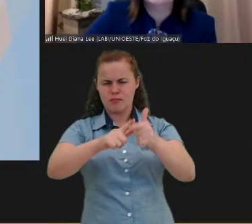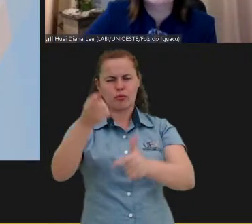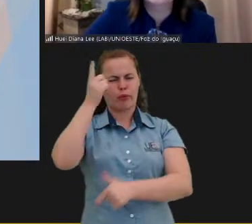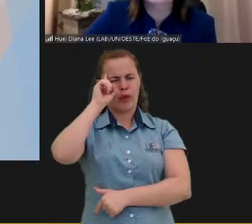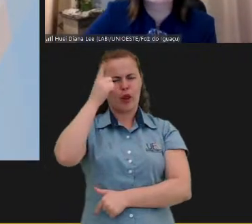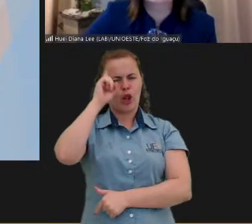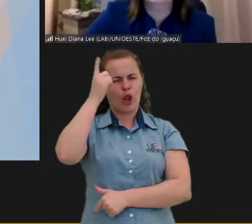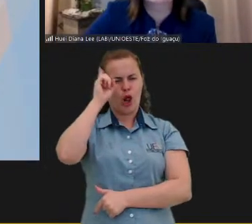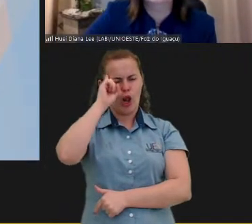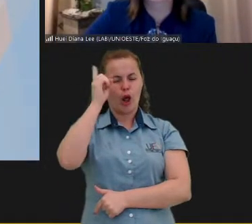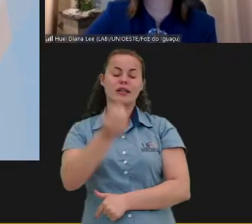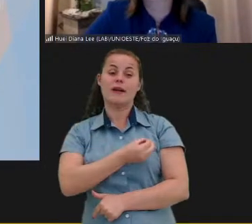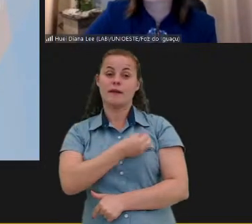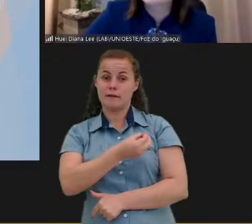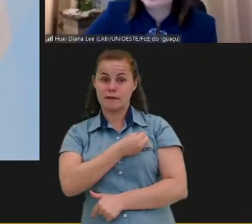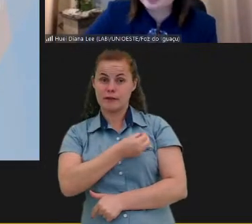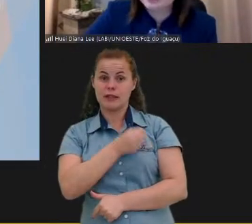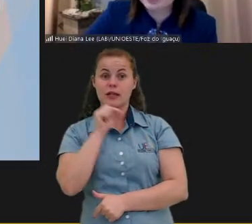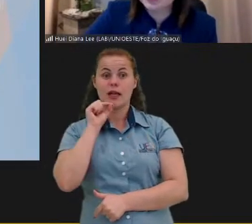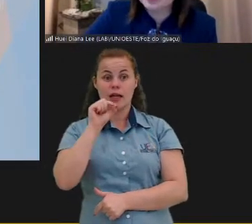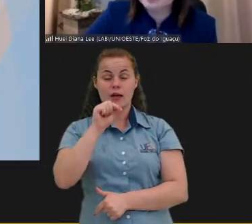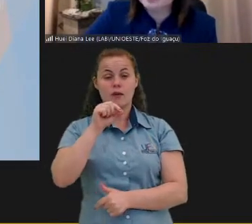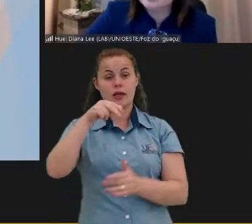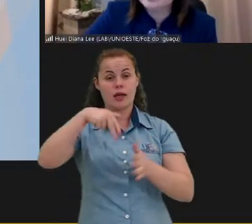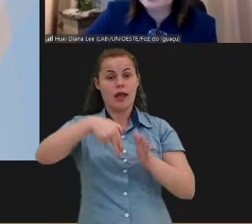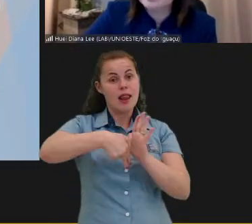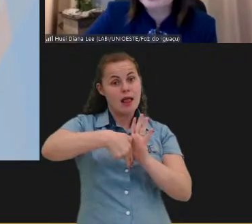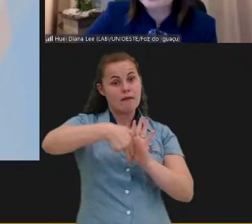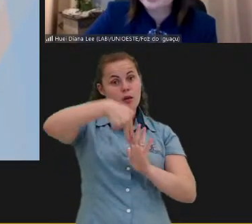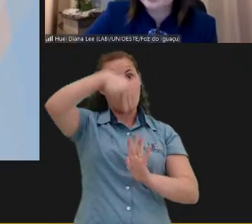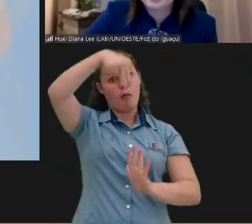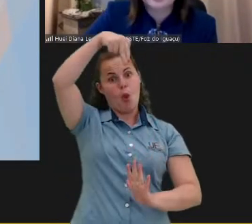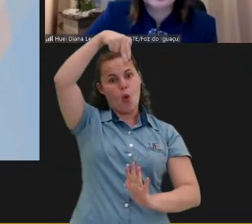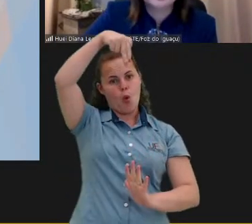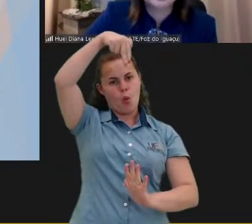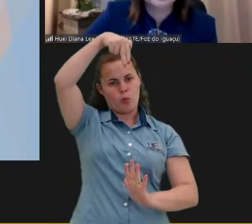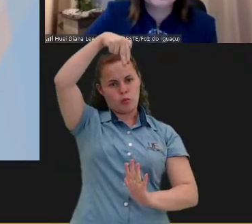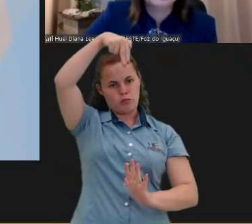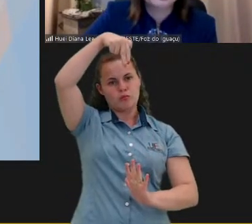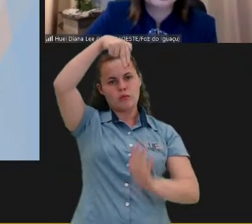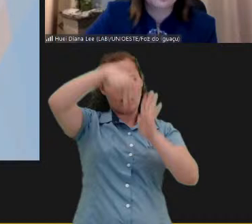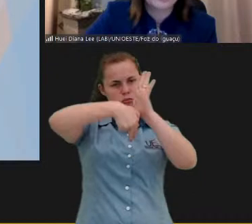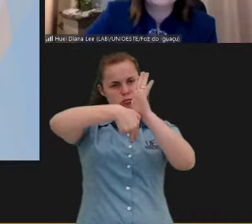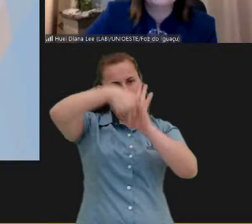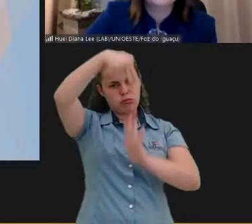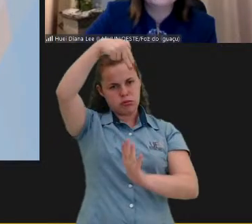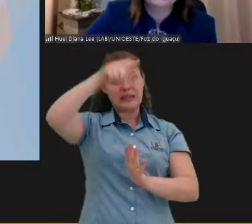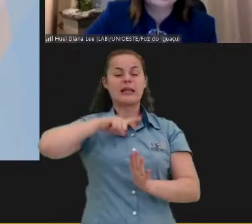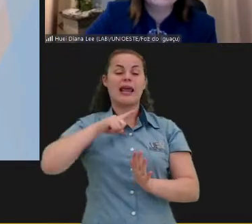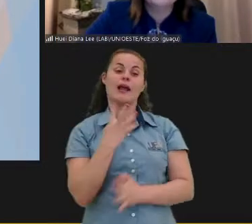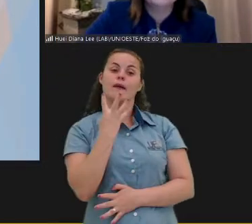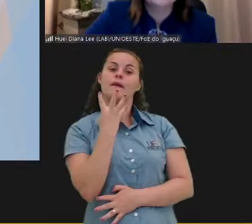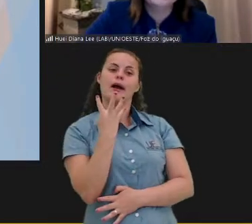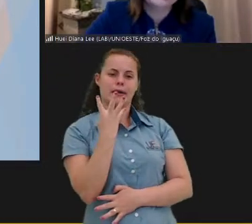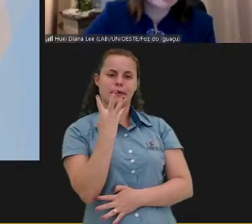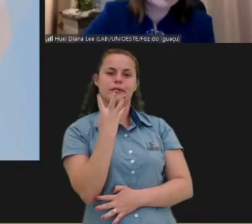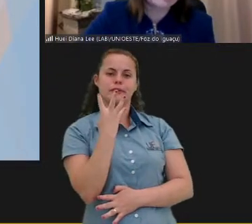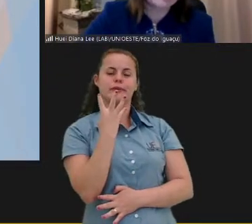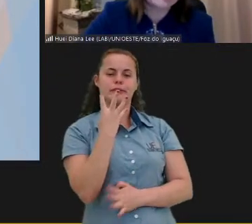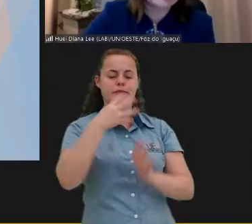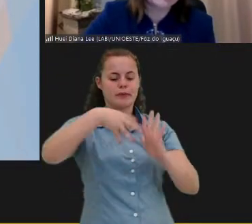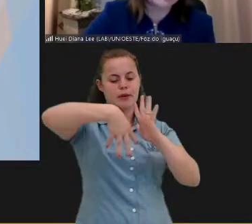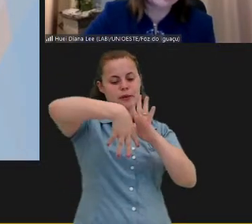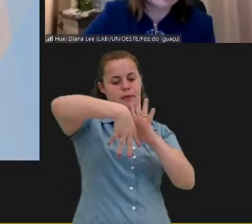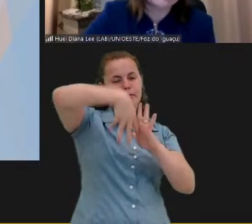em nossas vidas, são os elevadores. Aqui a gente tem 4, né, elevadores, 3